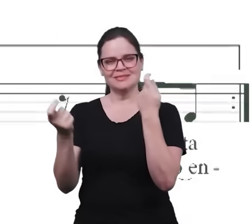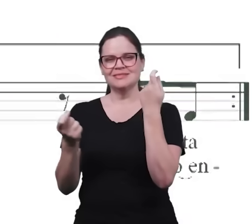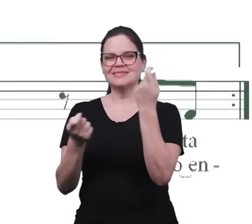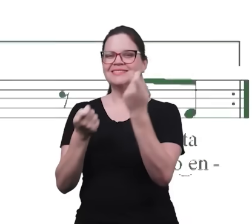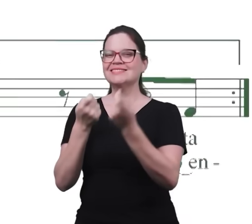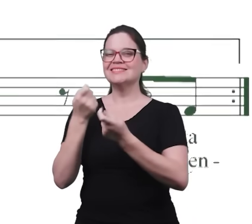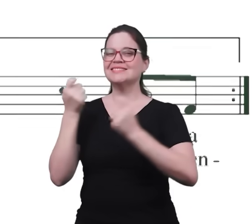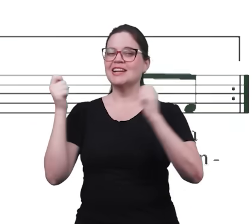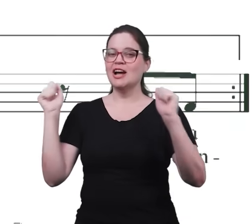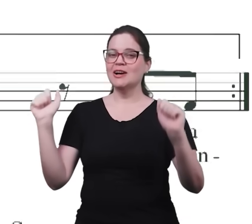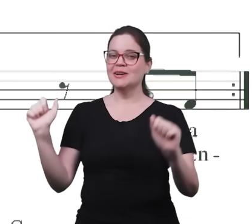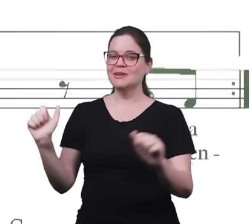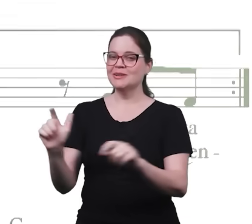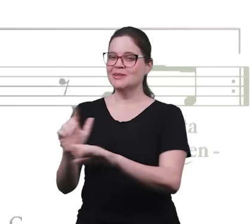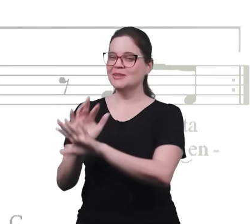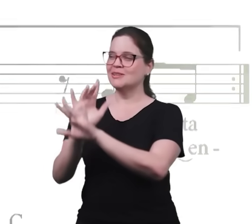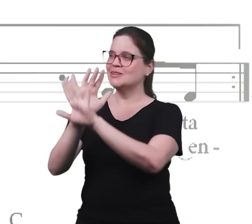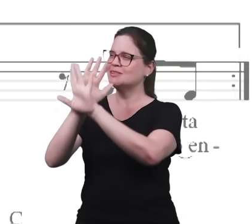Aleluia,